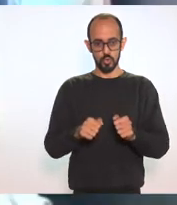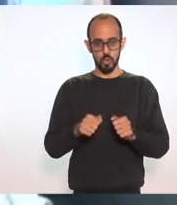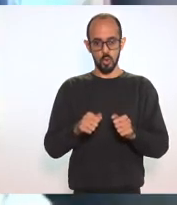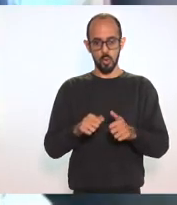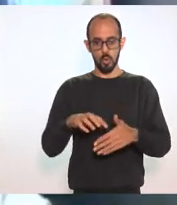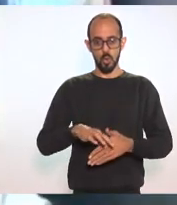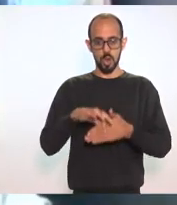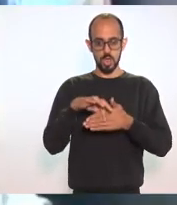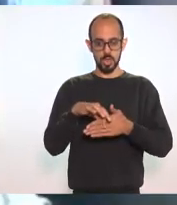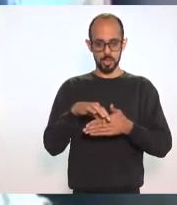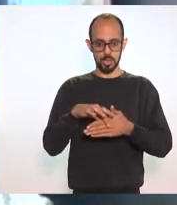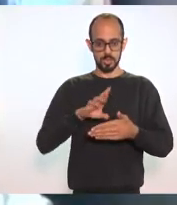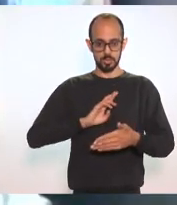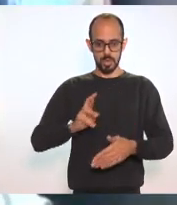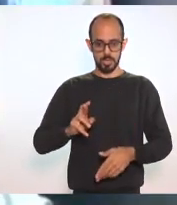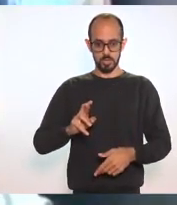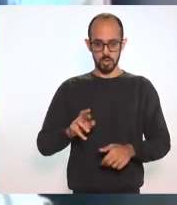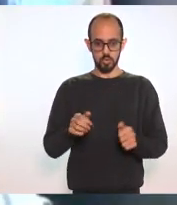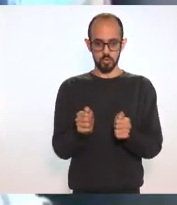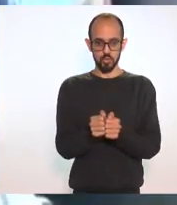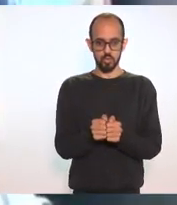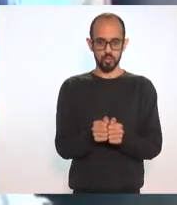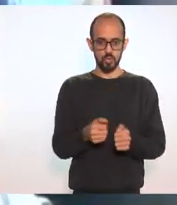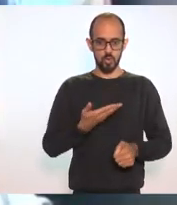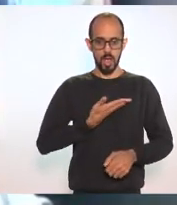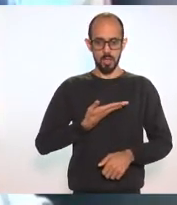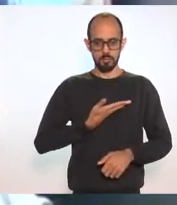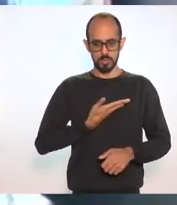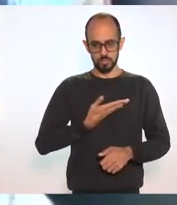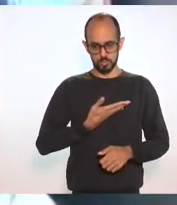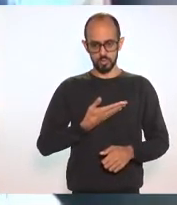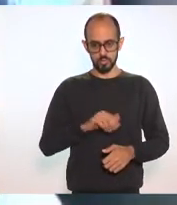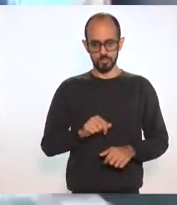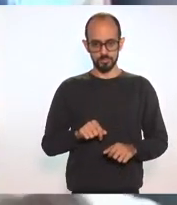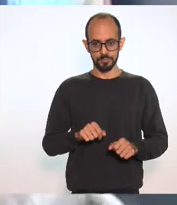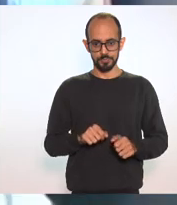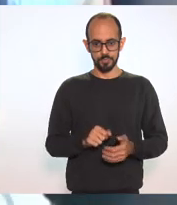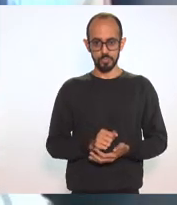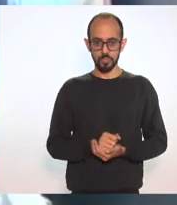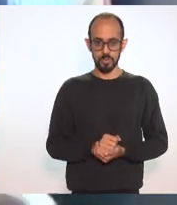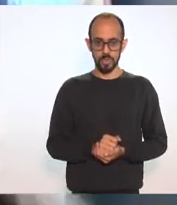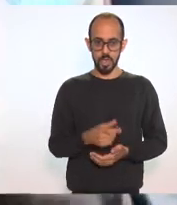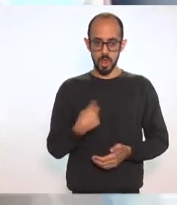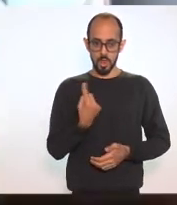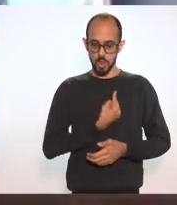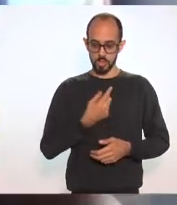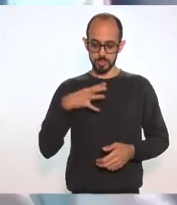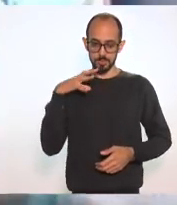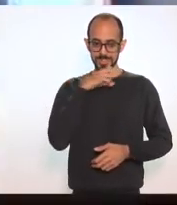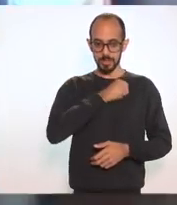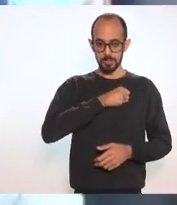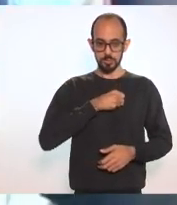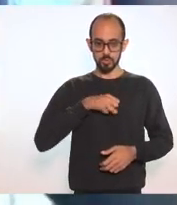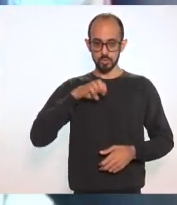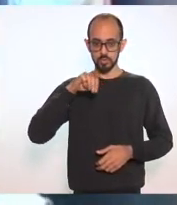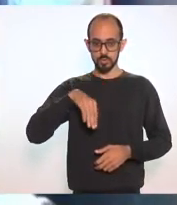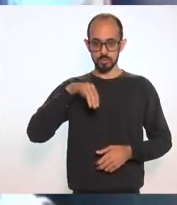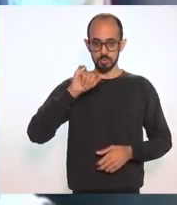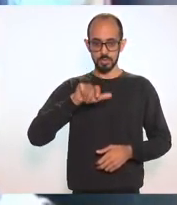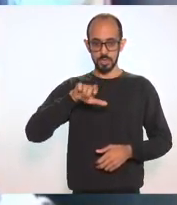nosso companheiro Ivania dos Santos e vários outros, nós vimos que as milícias também